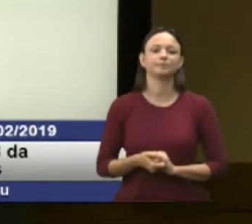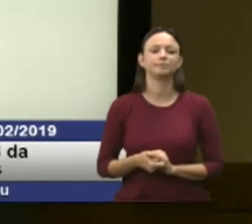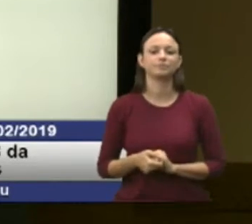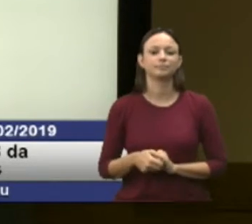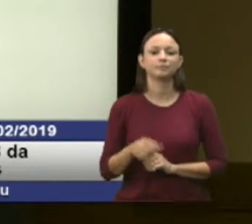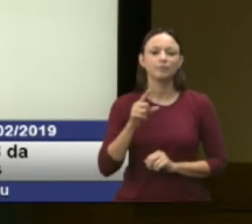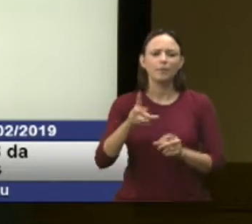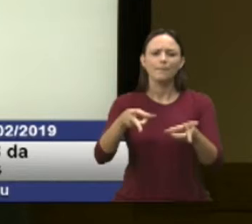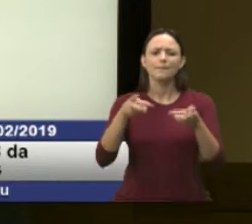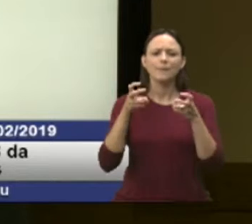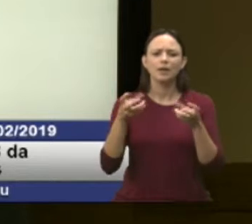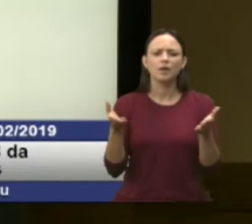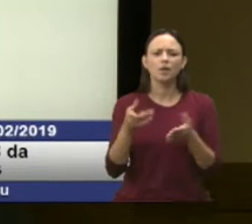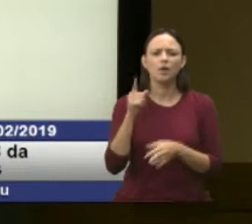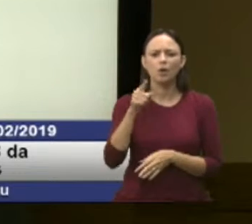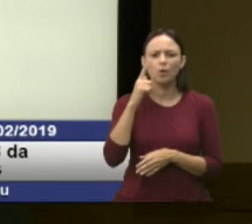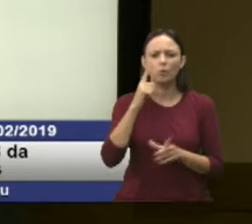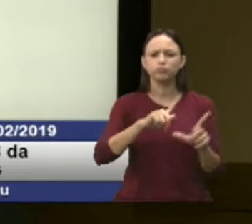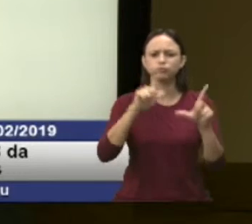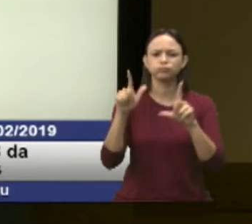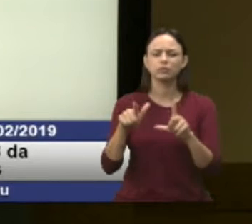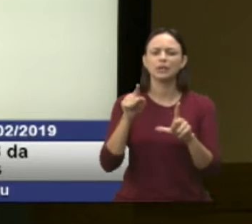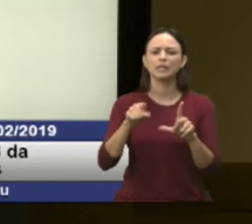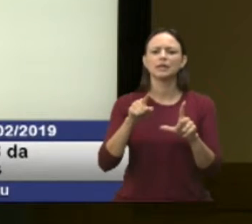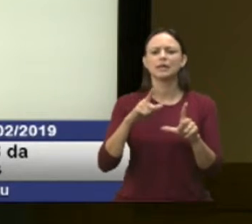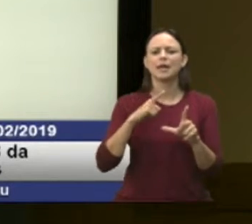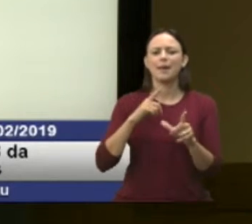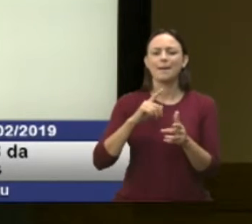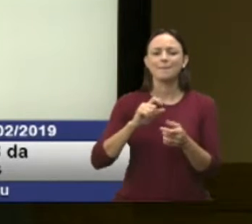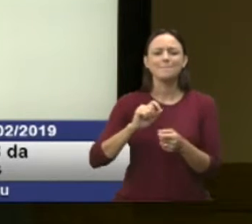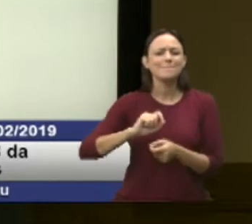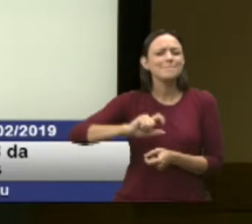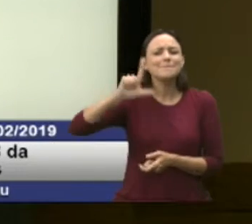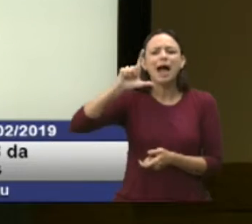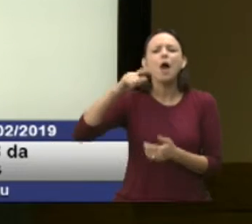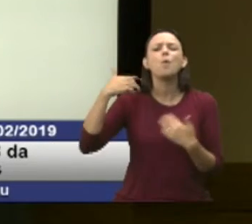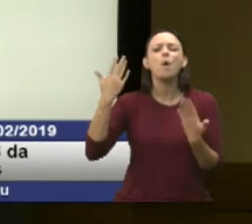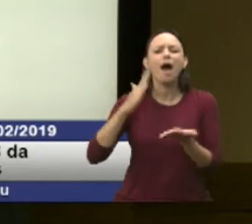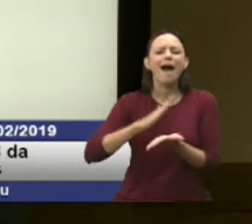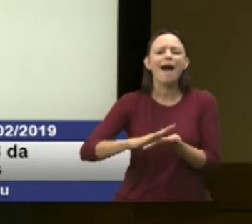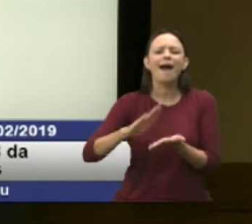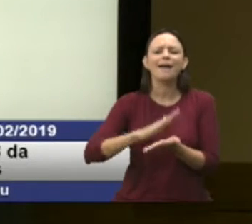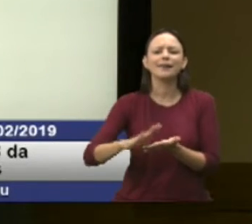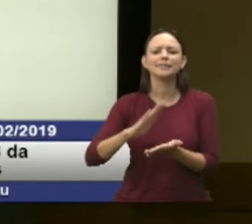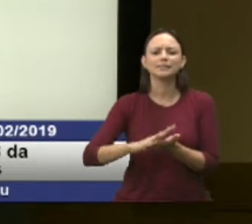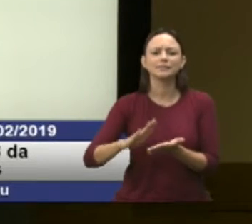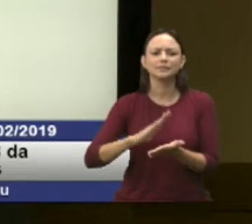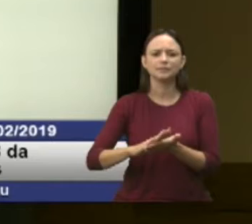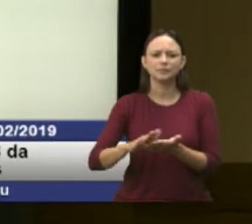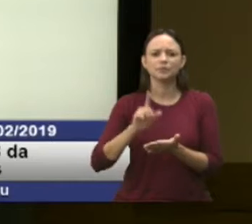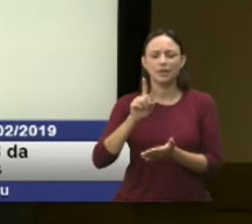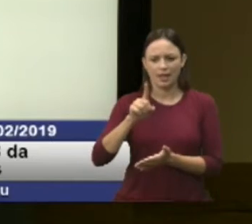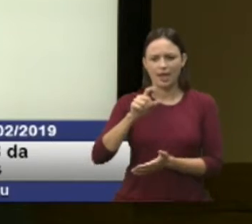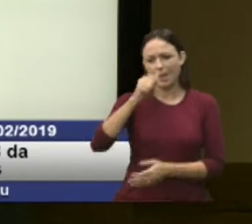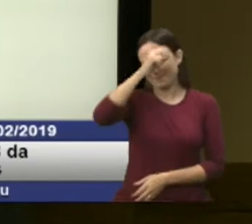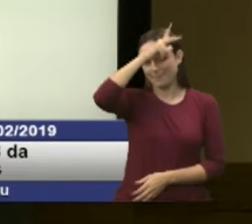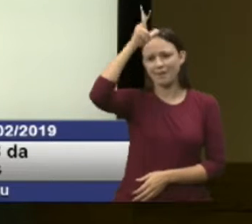aqui nesse outro quadro que as maiores despesas hoje do município é a